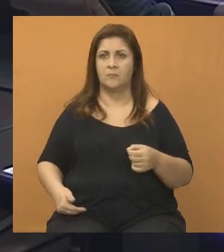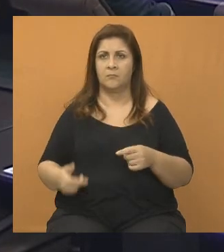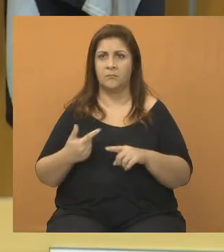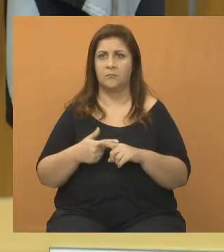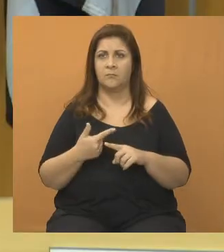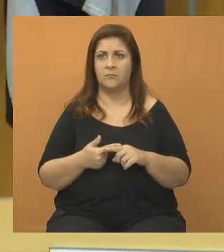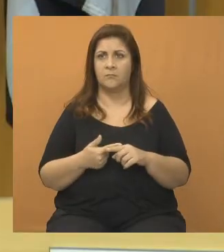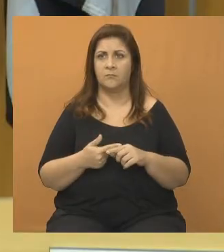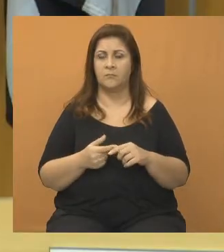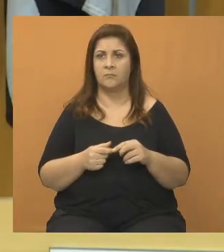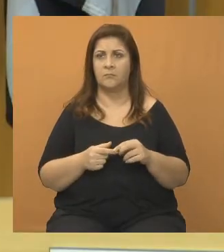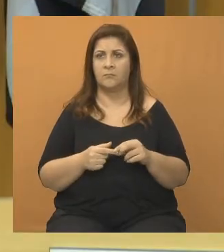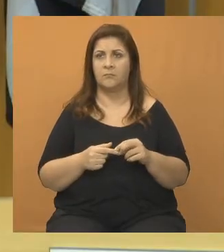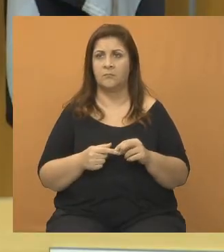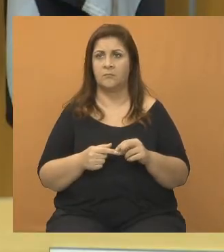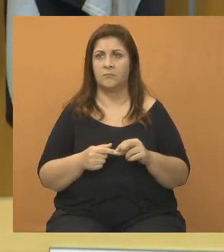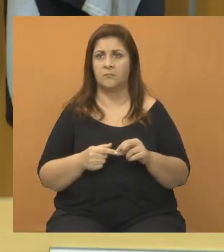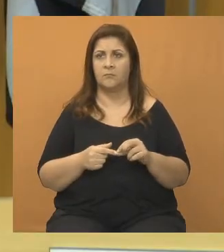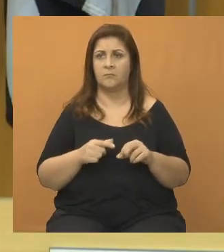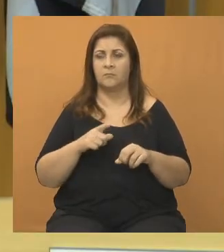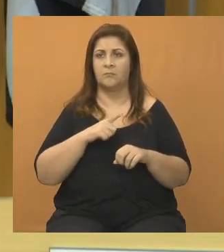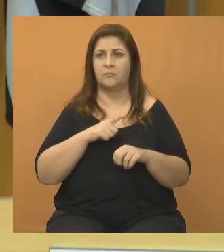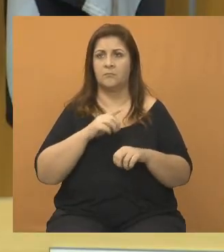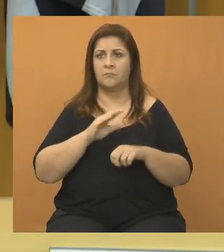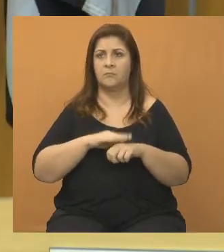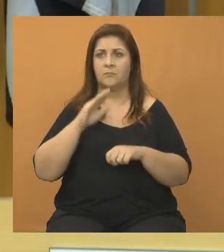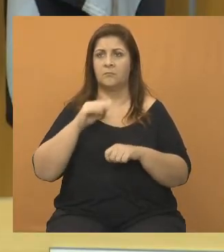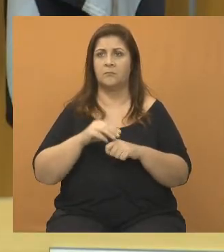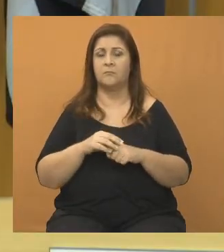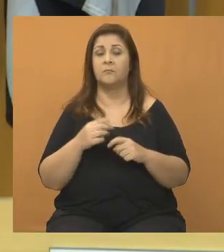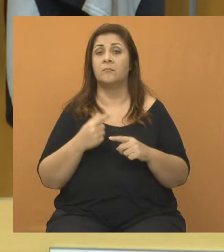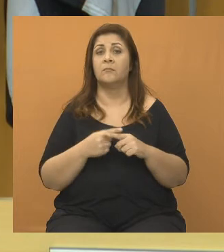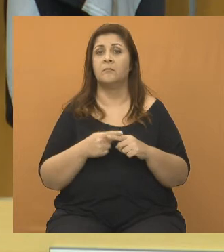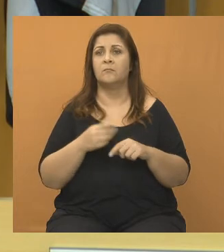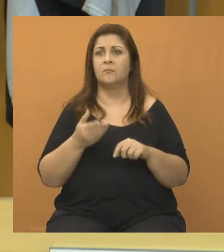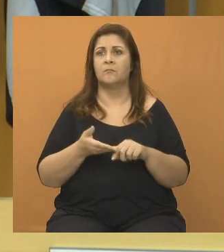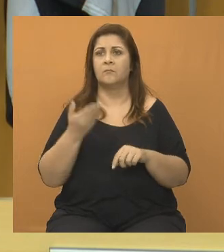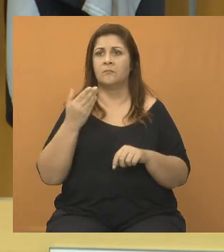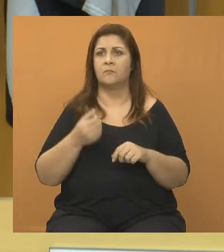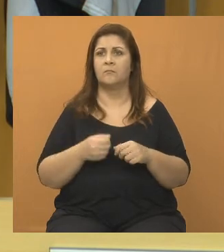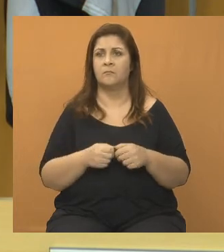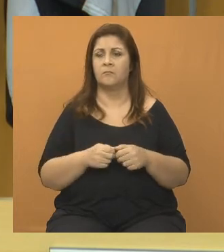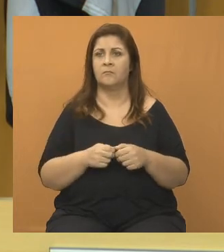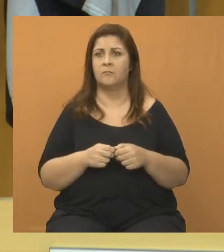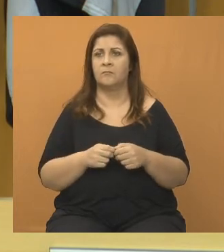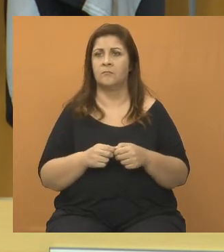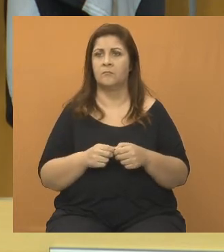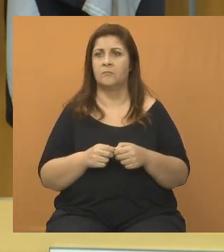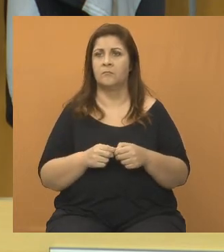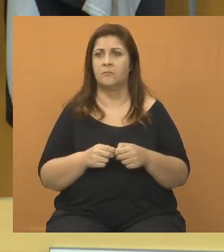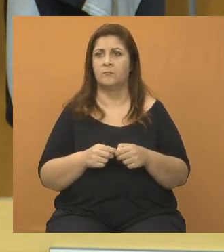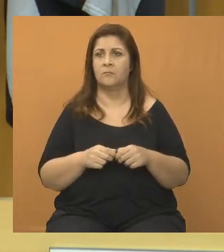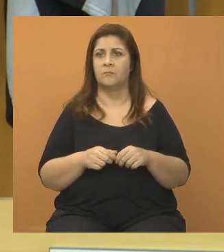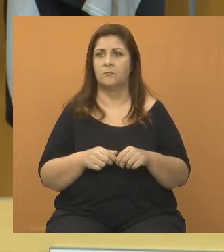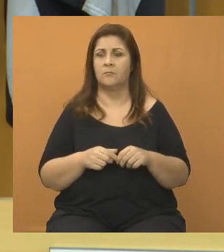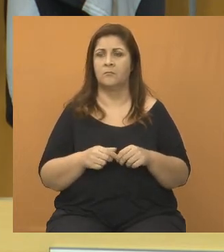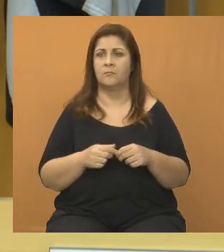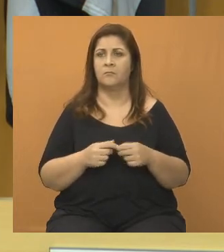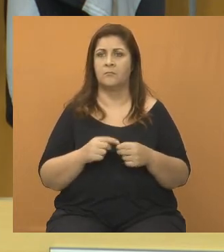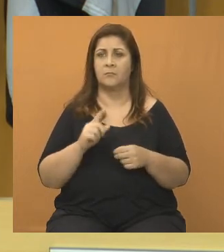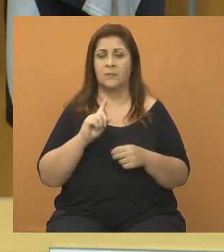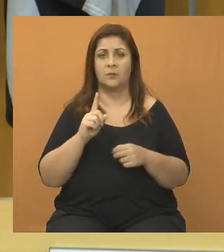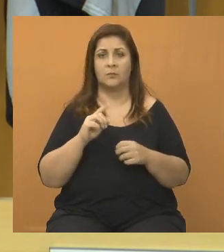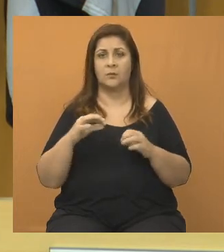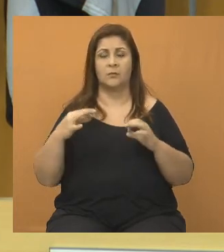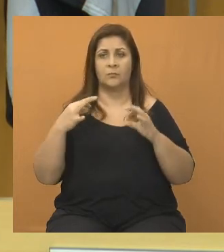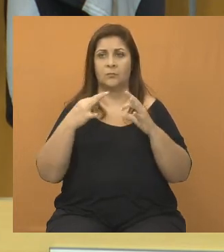um aumento significativo, então precisava mostrar por que houve esse aumento significativo do governo. E ela não está na sua integralidade na